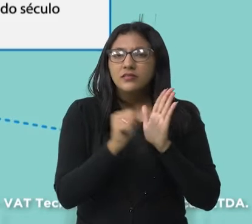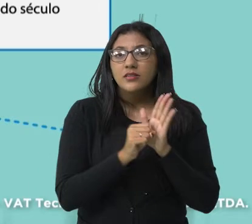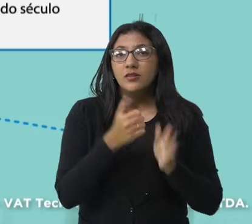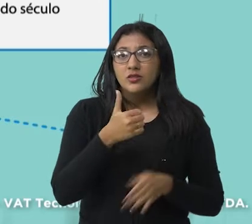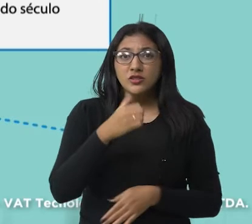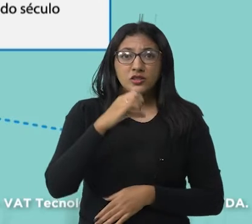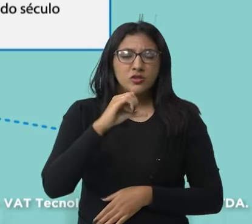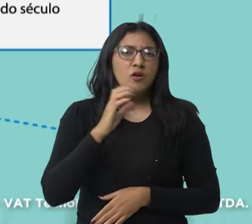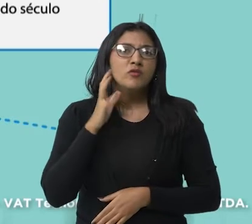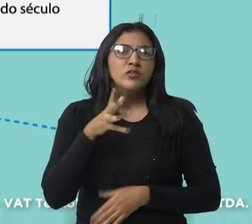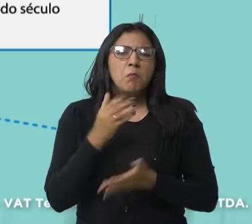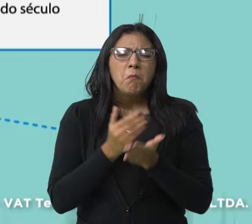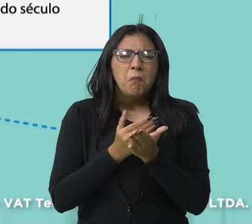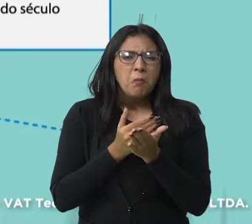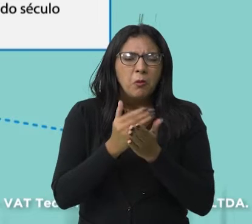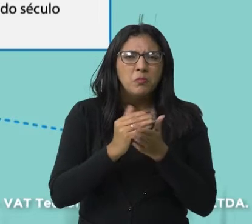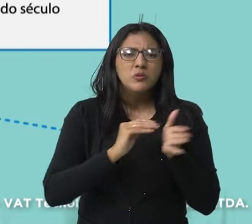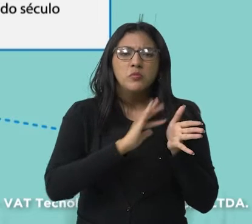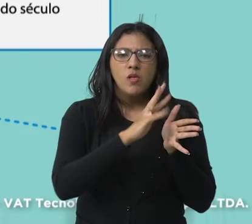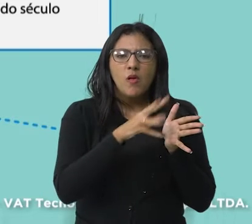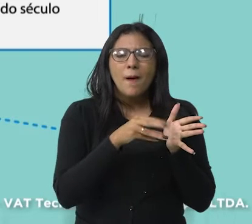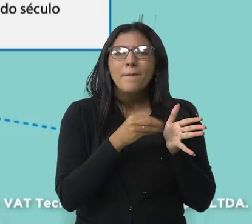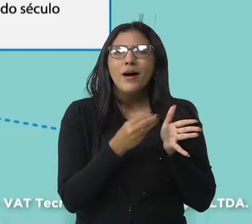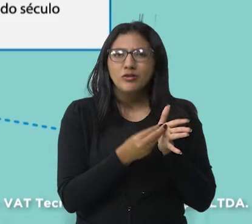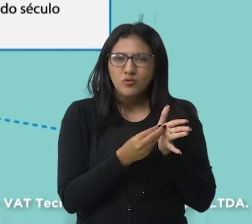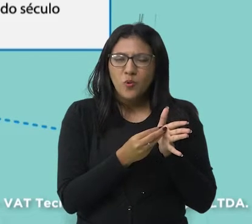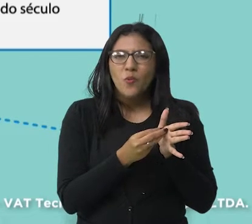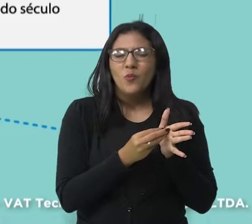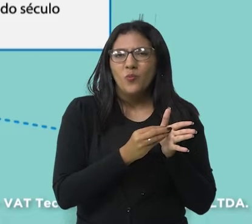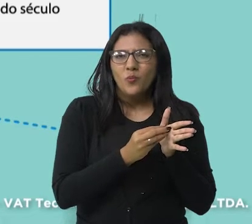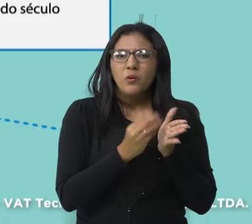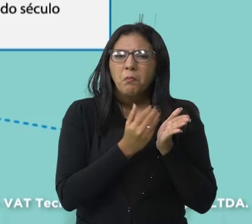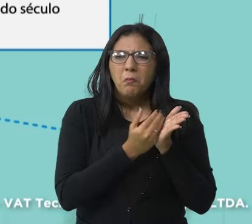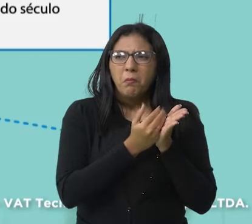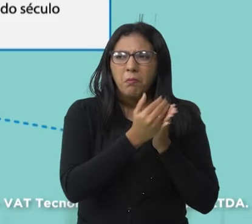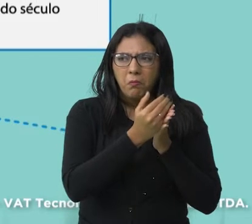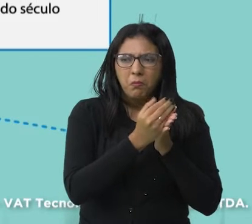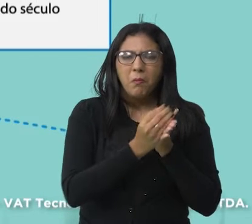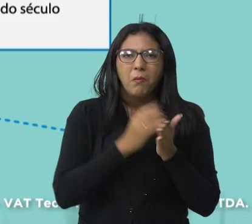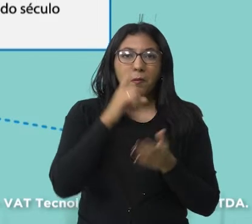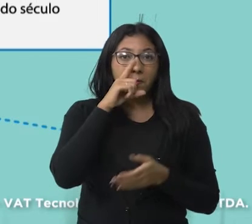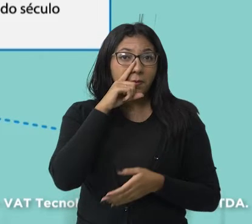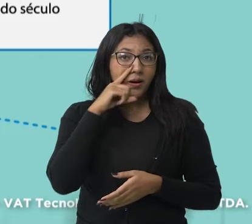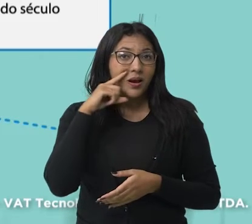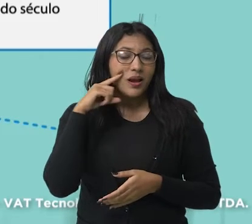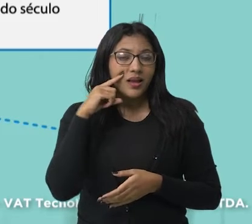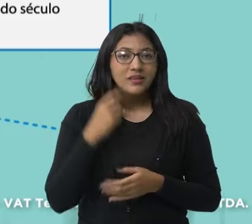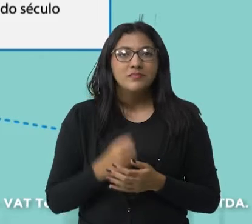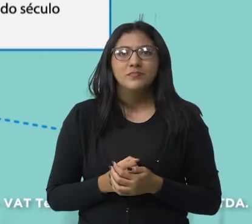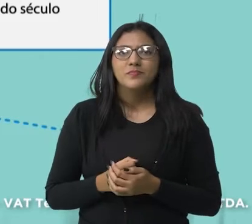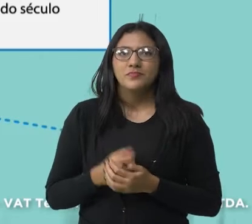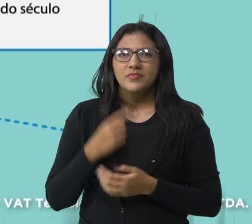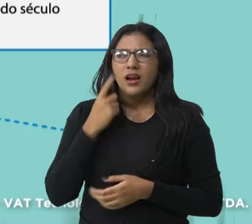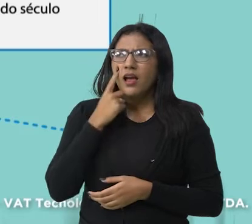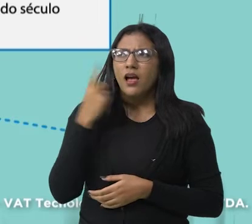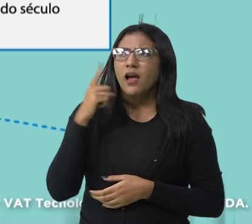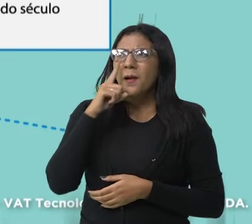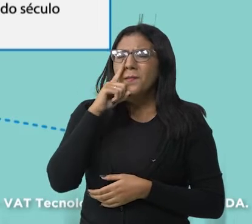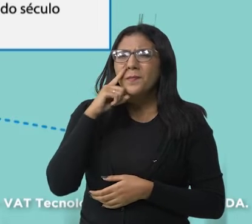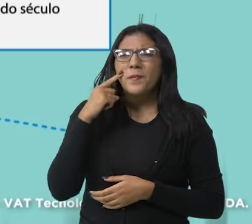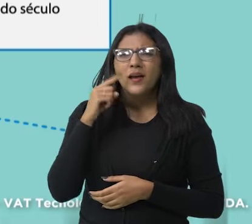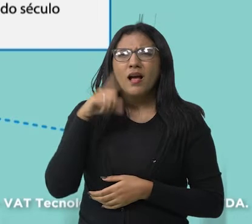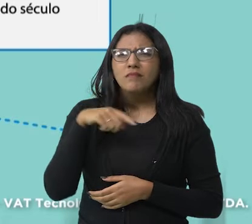nossa região aí da Amazônia, e em amarelo, posteriormente, esse território ainda não